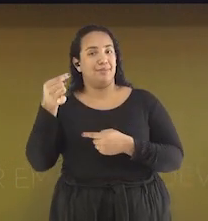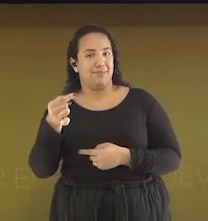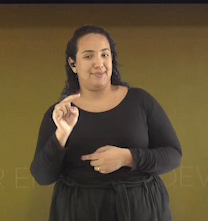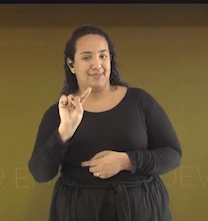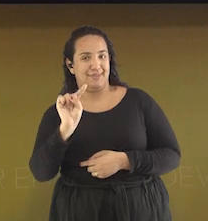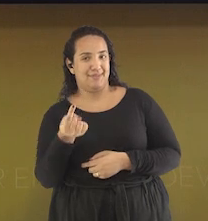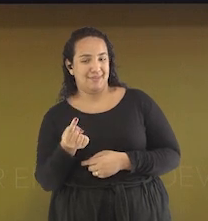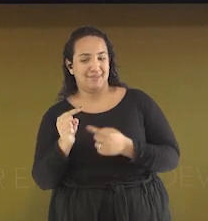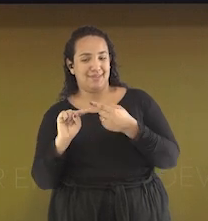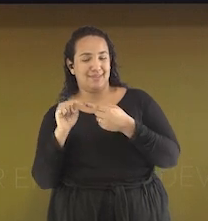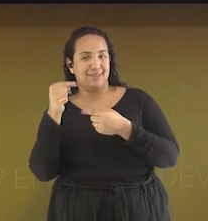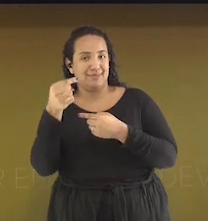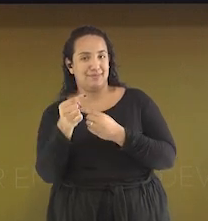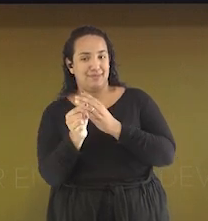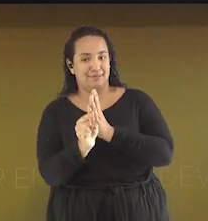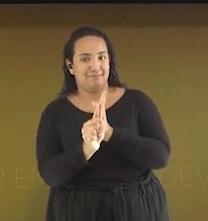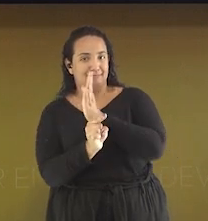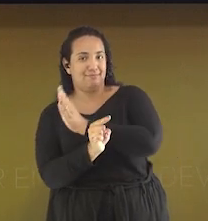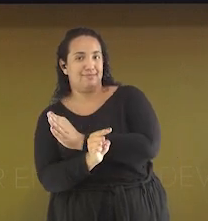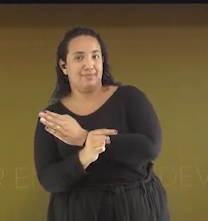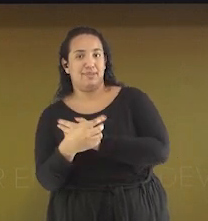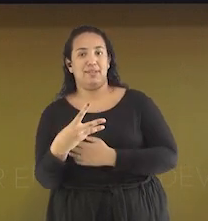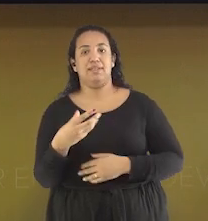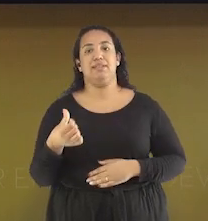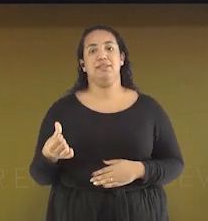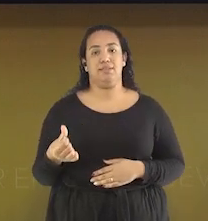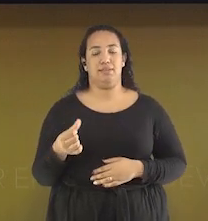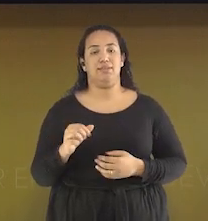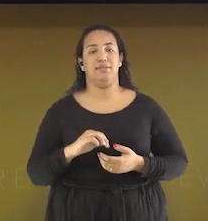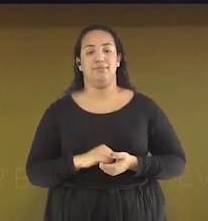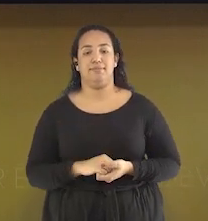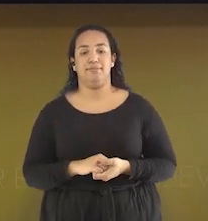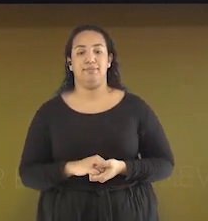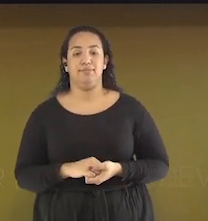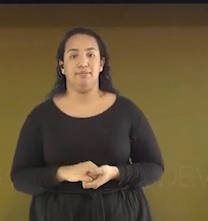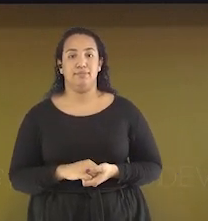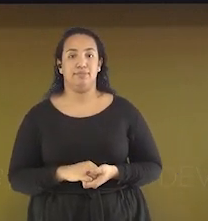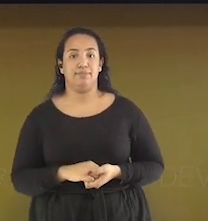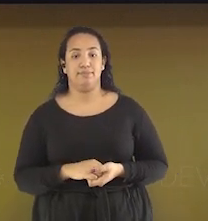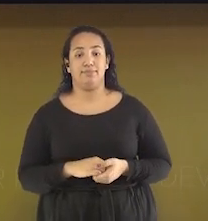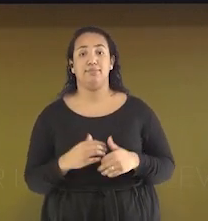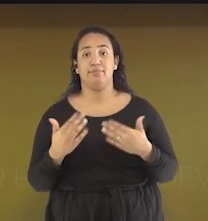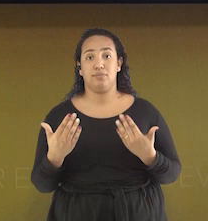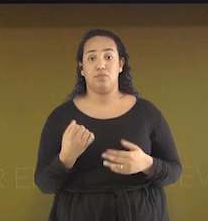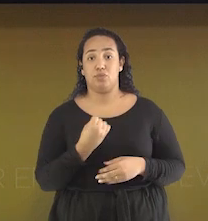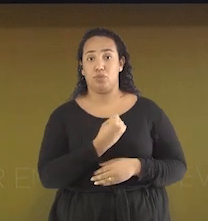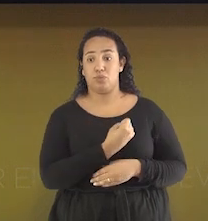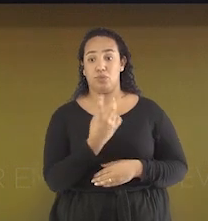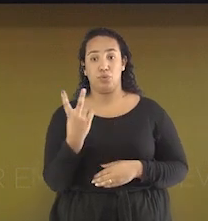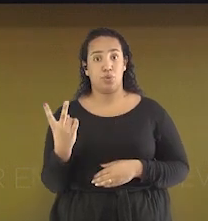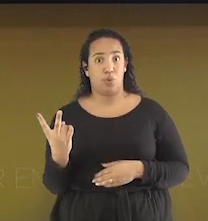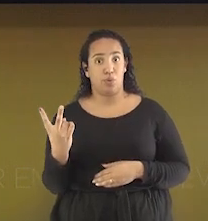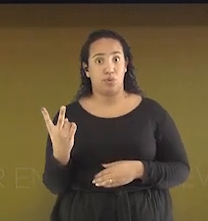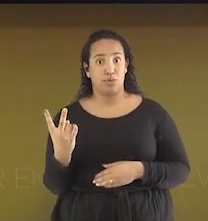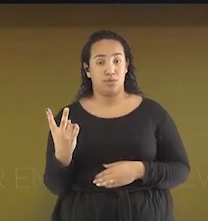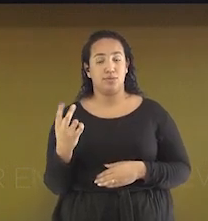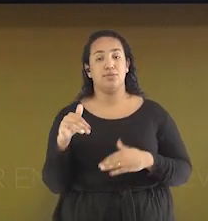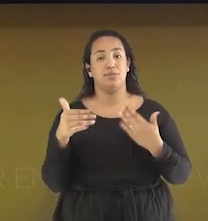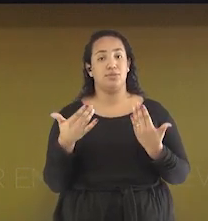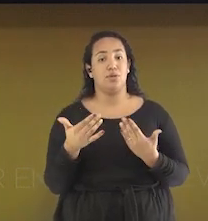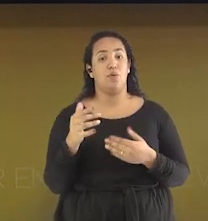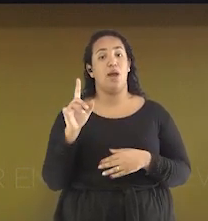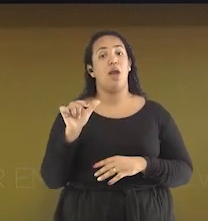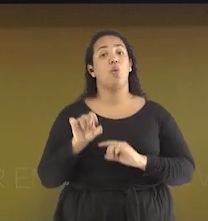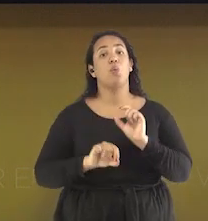parte depois da vírgula, que é o 36. Como tem dois algarismos, depois